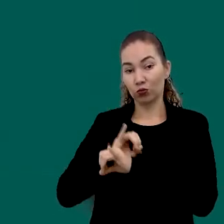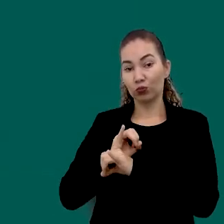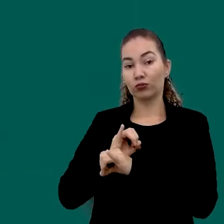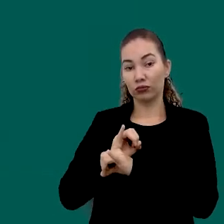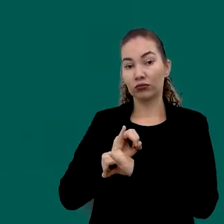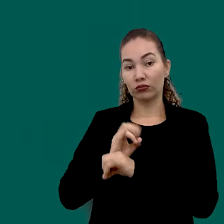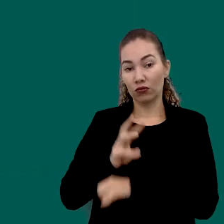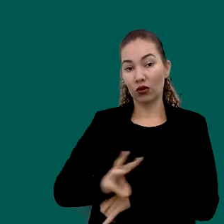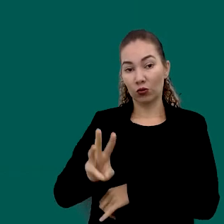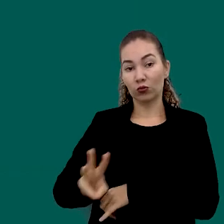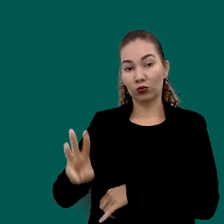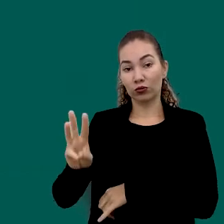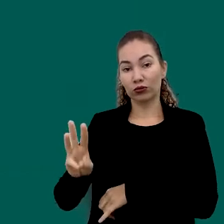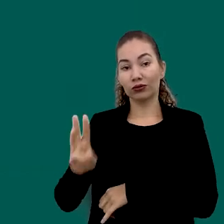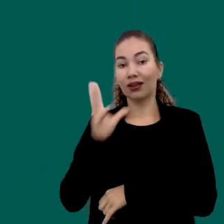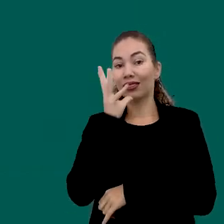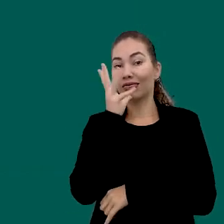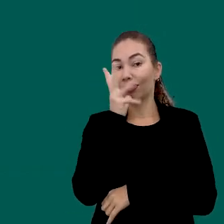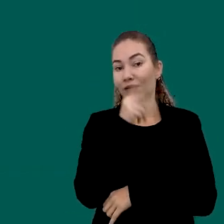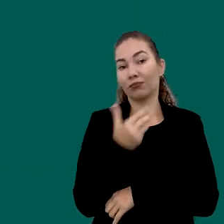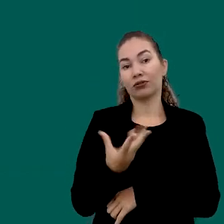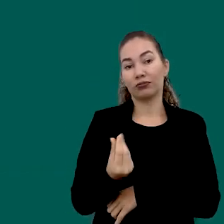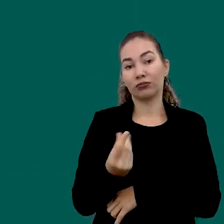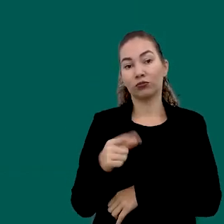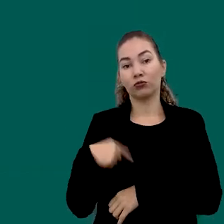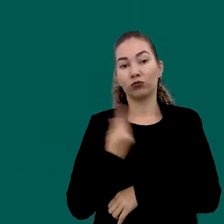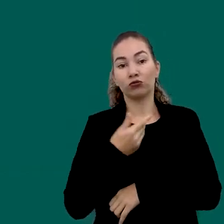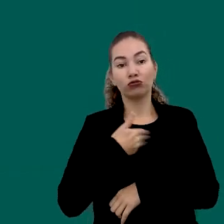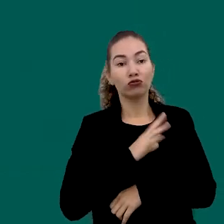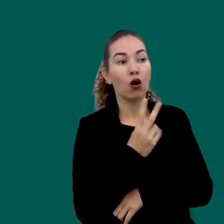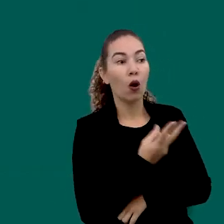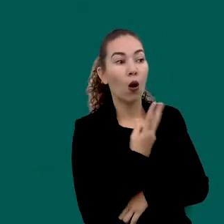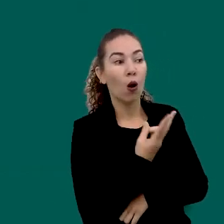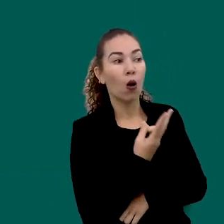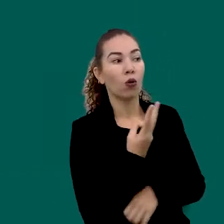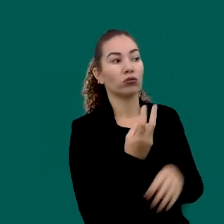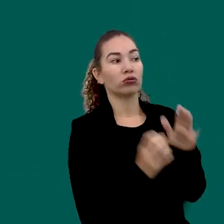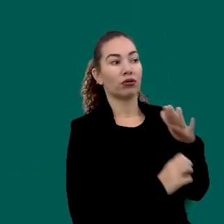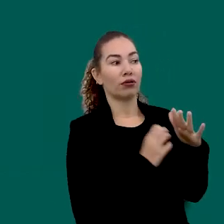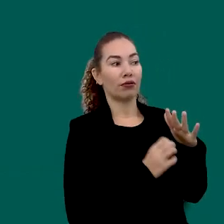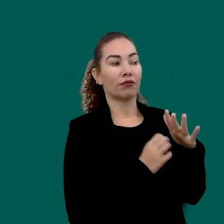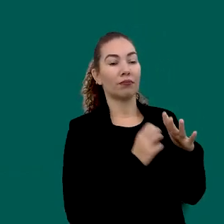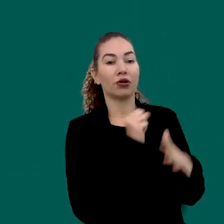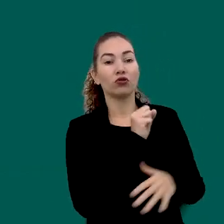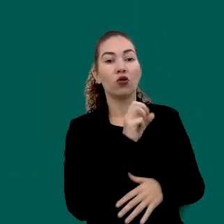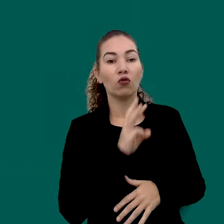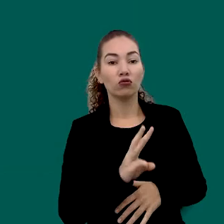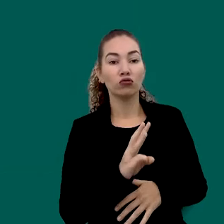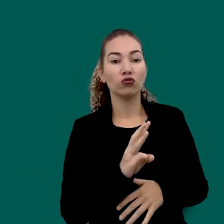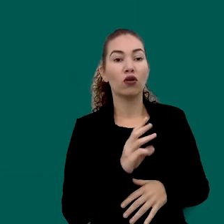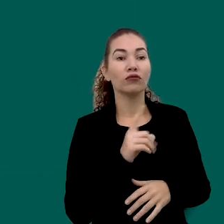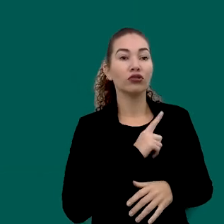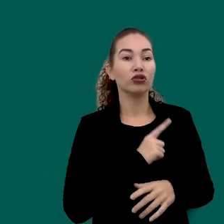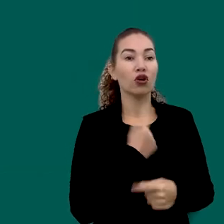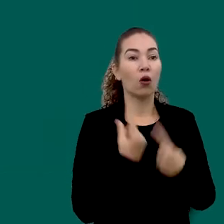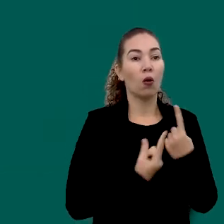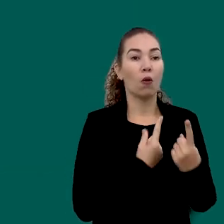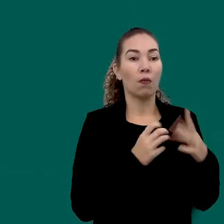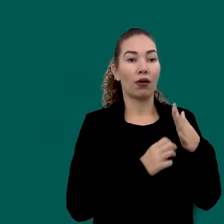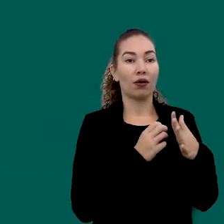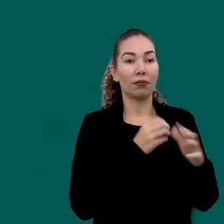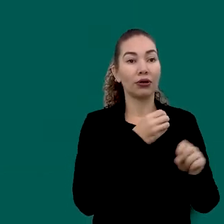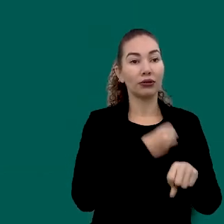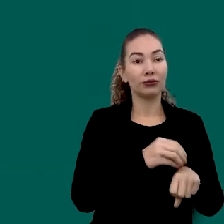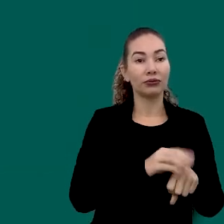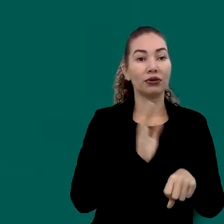do site, ia demorar demais. A gente foi em busca de outras empresas, a gente falou com o pessoal do software, se eles tinham alguma empresa para indicar, e